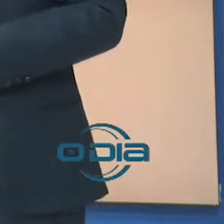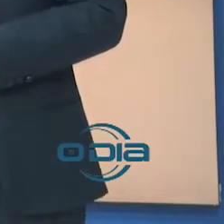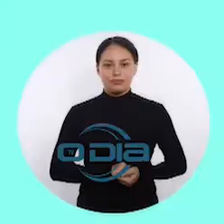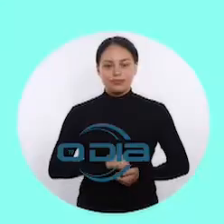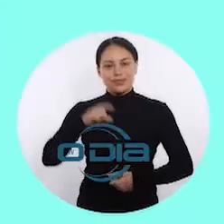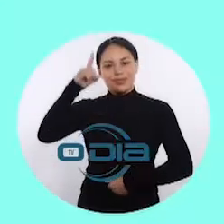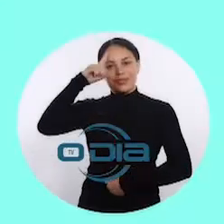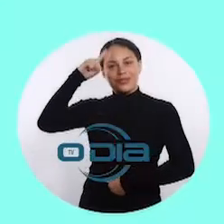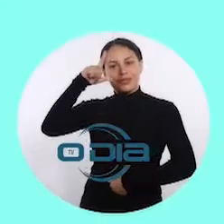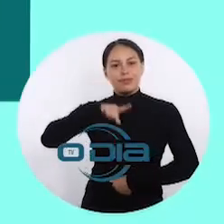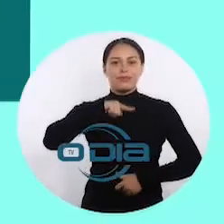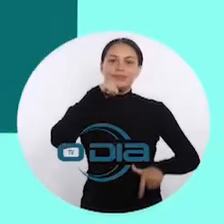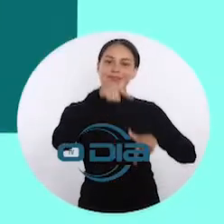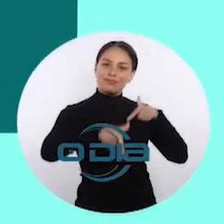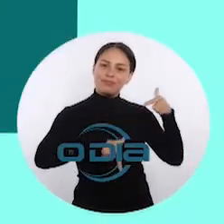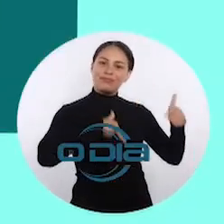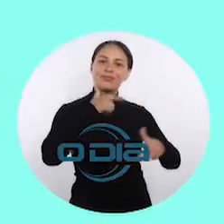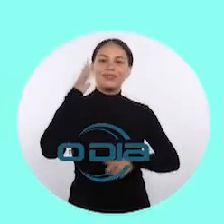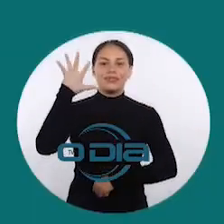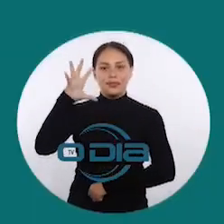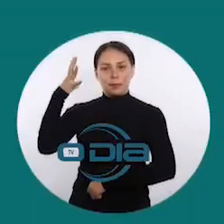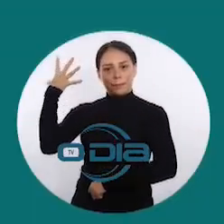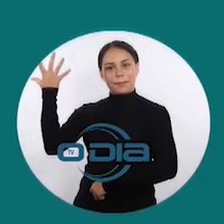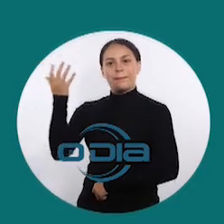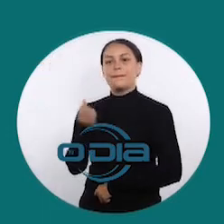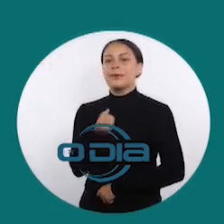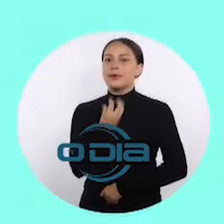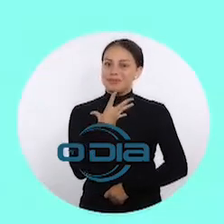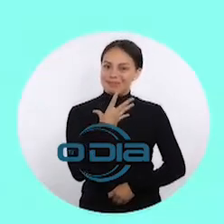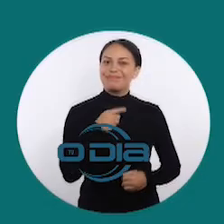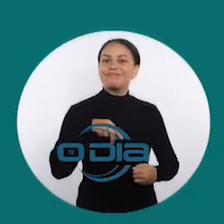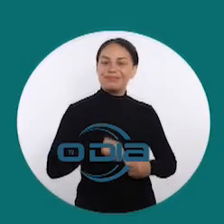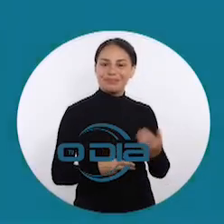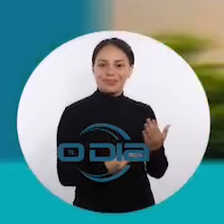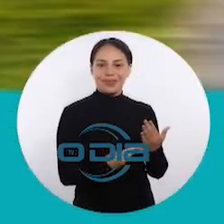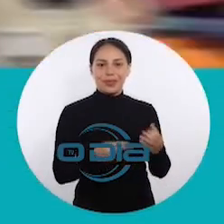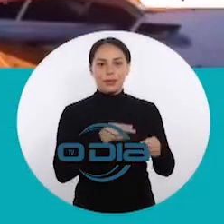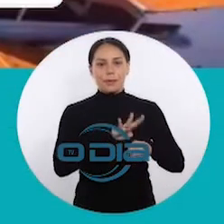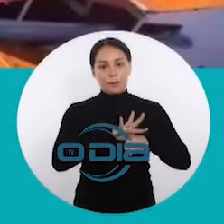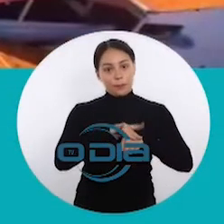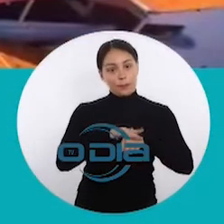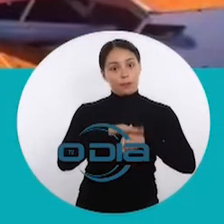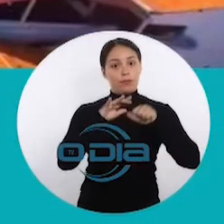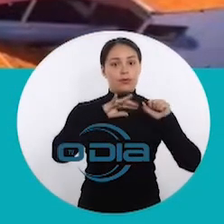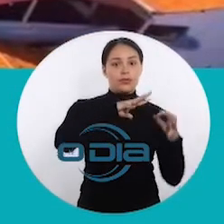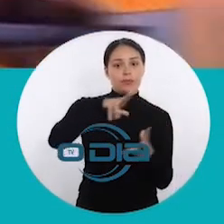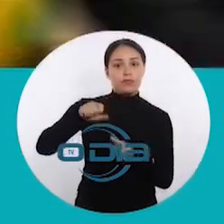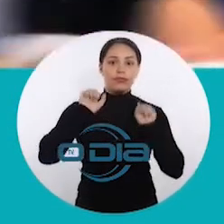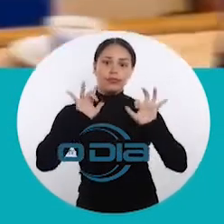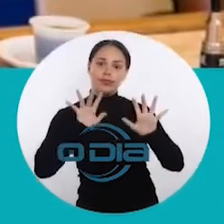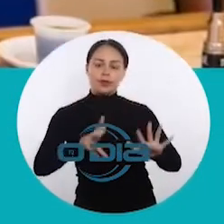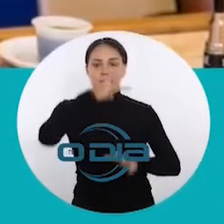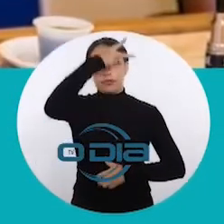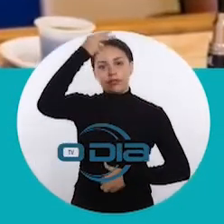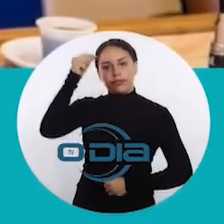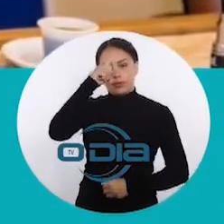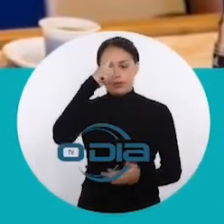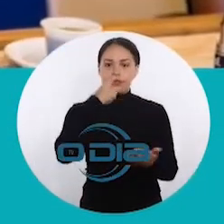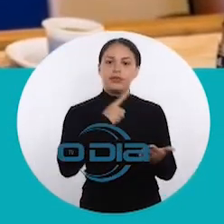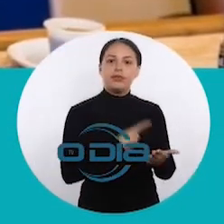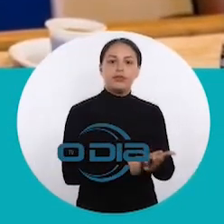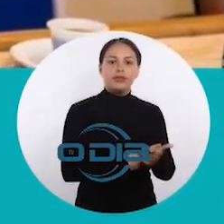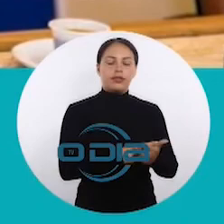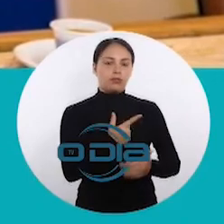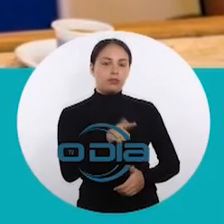aí. Todo dia tem trabalho, tem ação e coisa boa. Pandemia. Prefeitura de Timon decreta suspensão